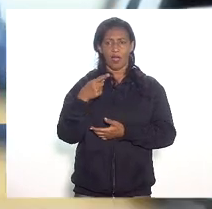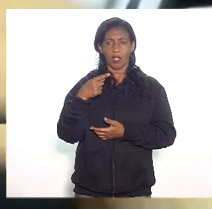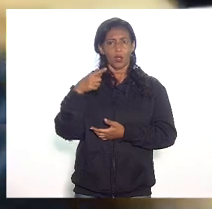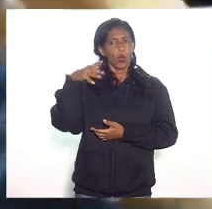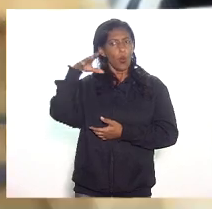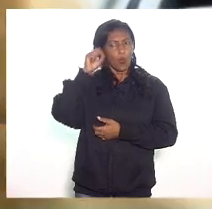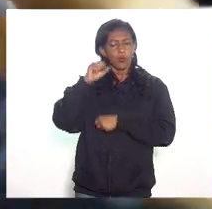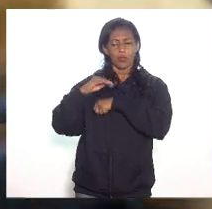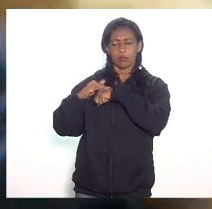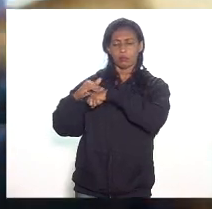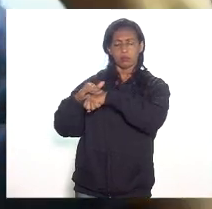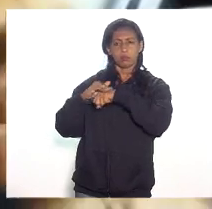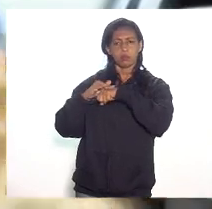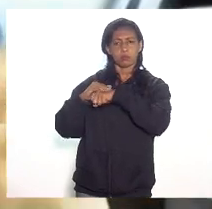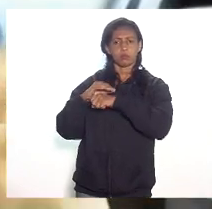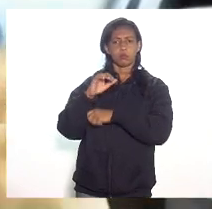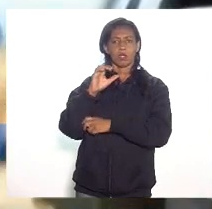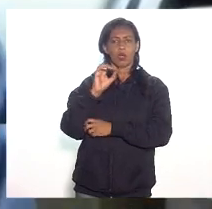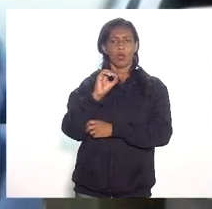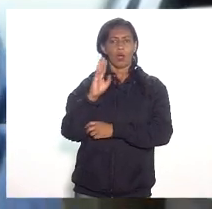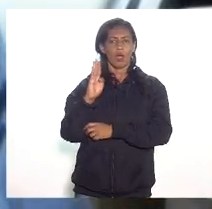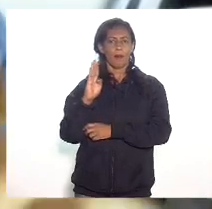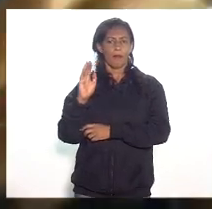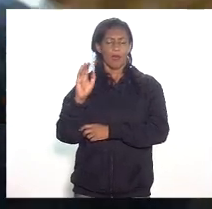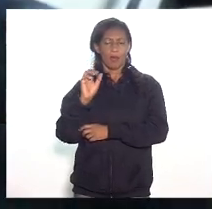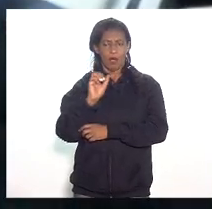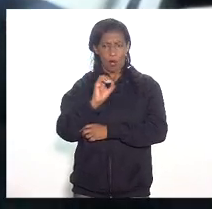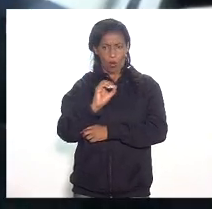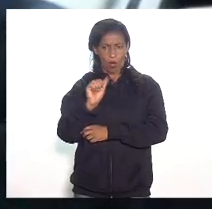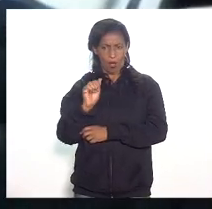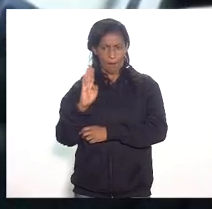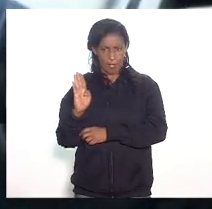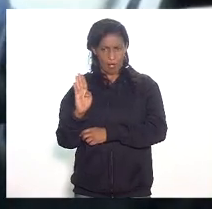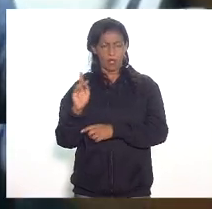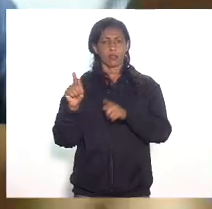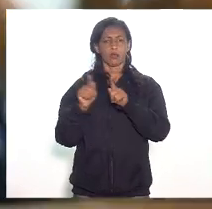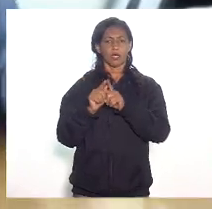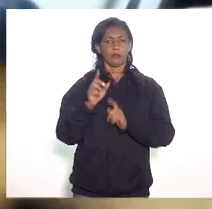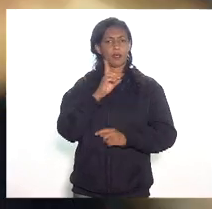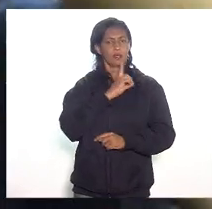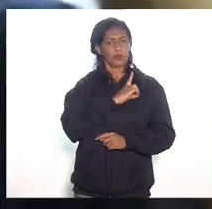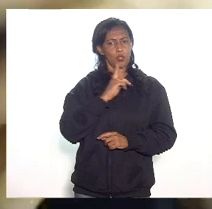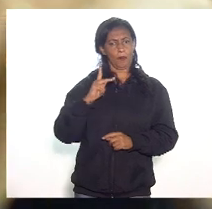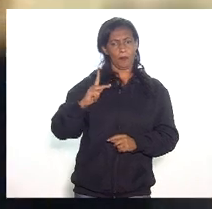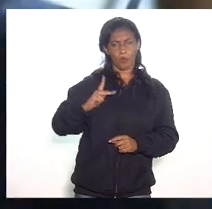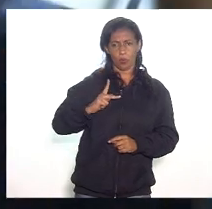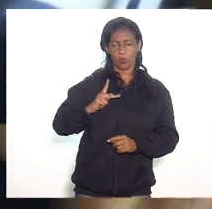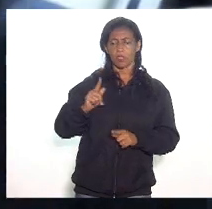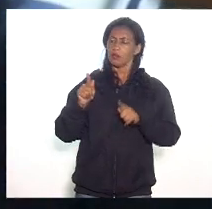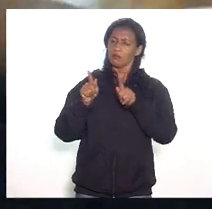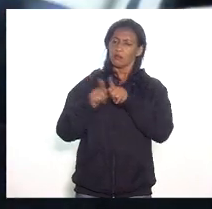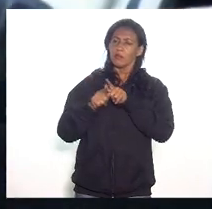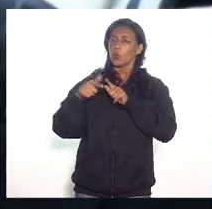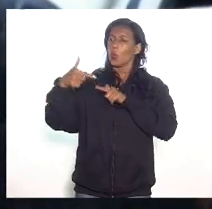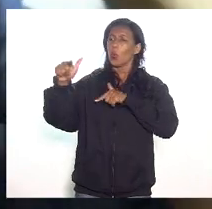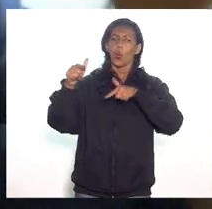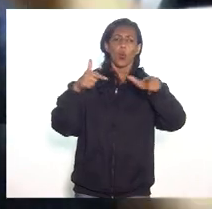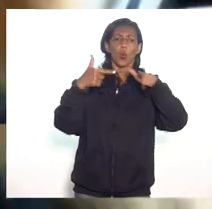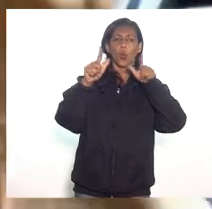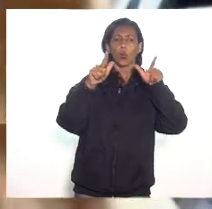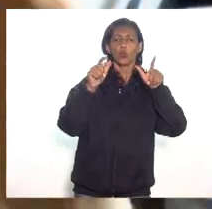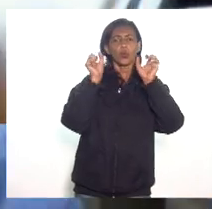muito contrária a esse projeto, vai ouvir a defensoria e, seguramente, outros segmentos e o próprio Poder